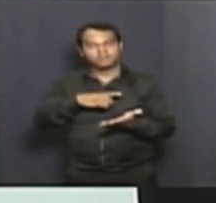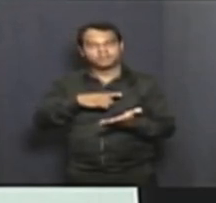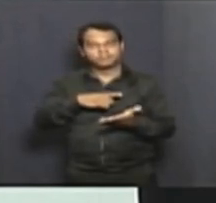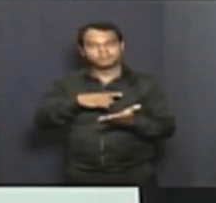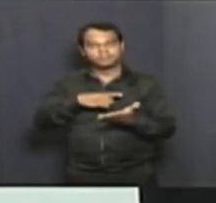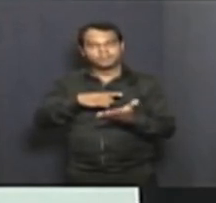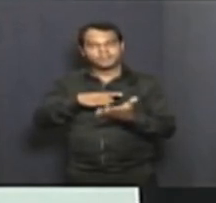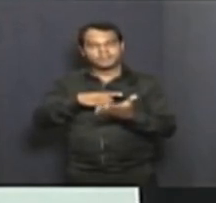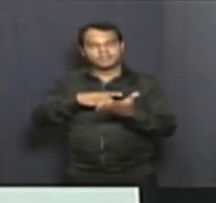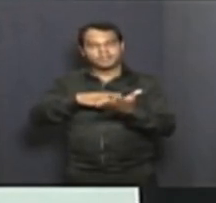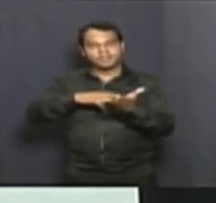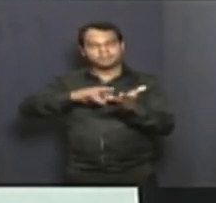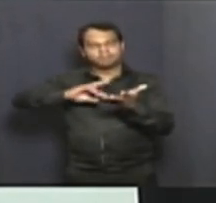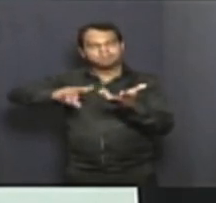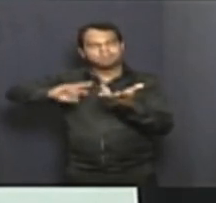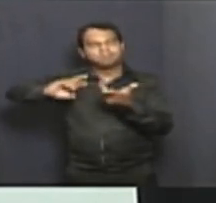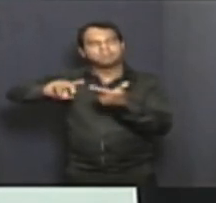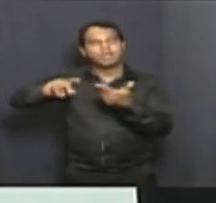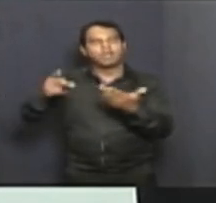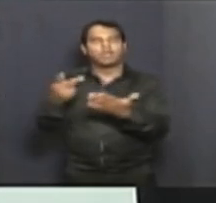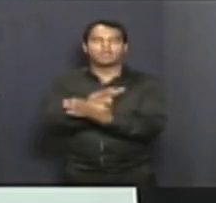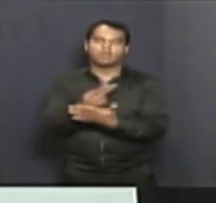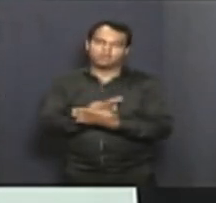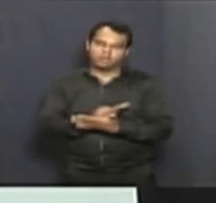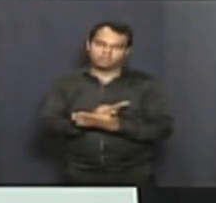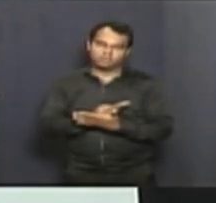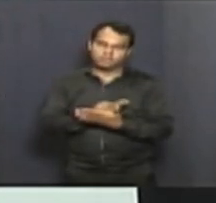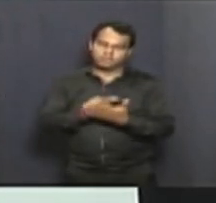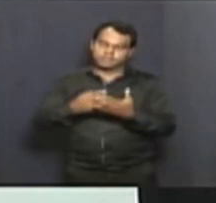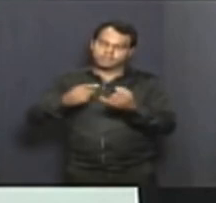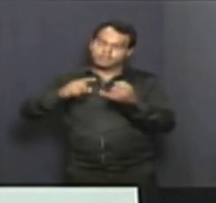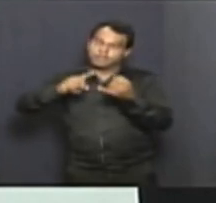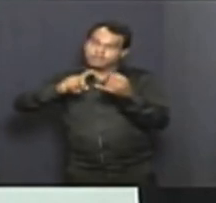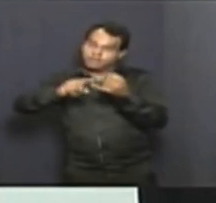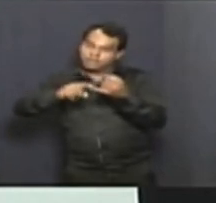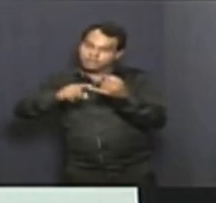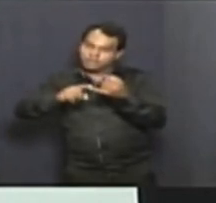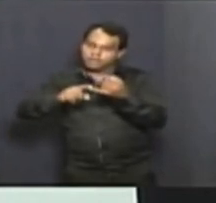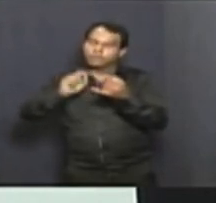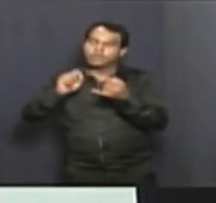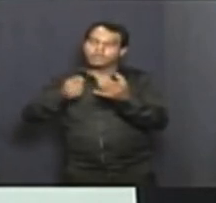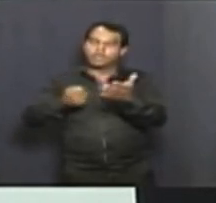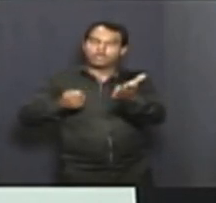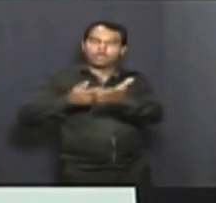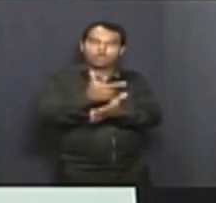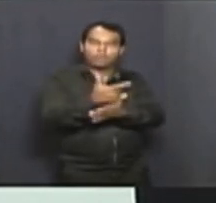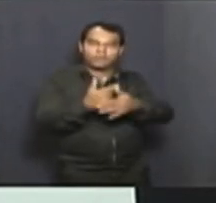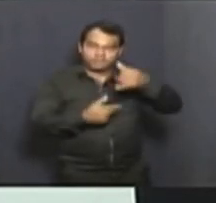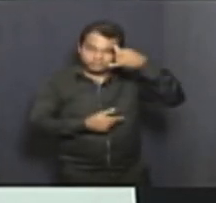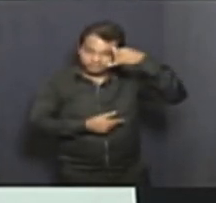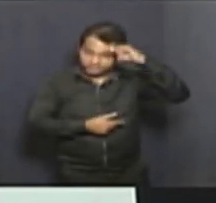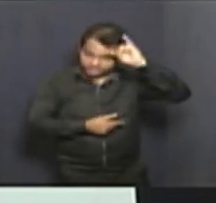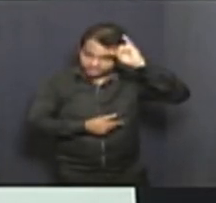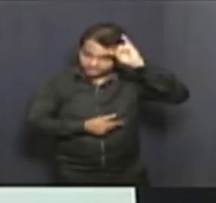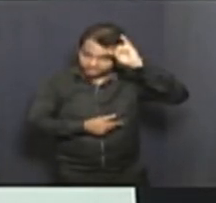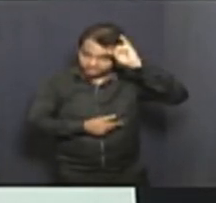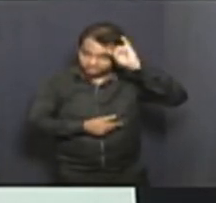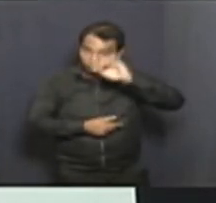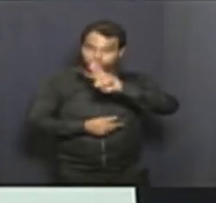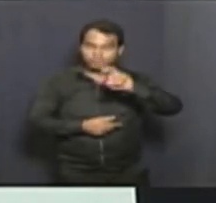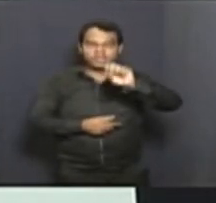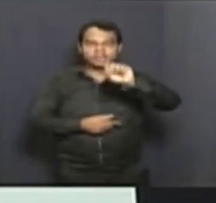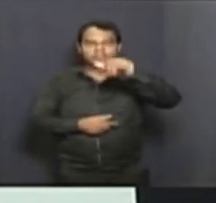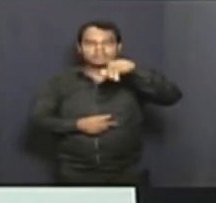várias irregularidades uma delas logicamente a compra de uma fazenda denominada fazenda santa